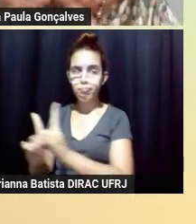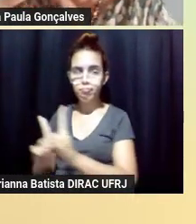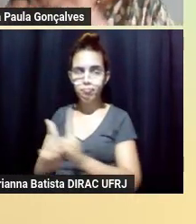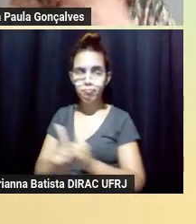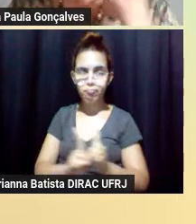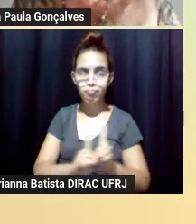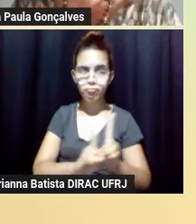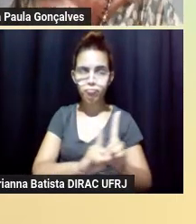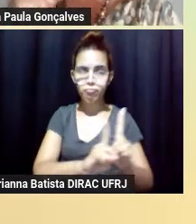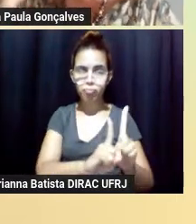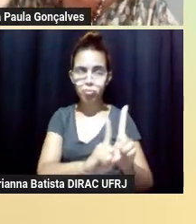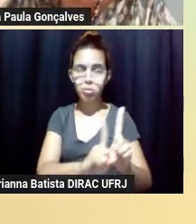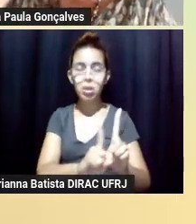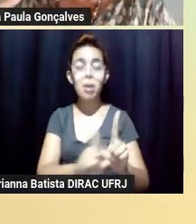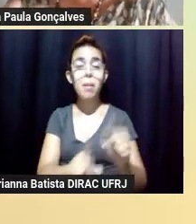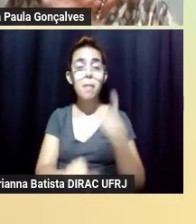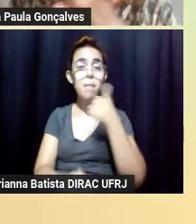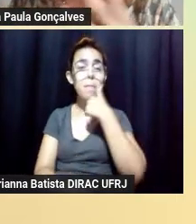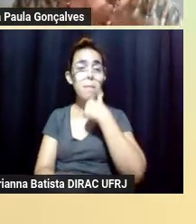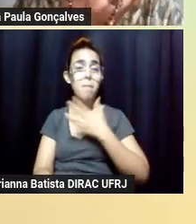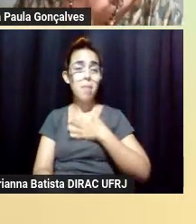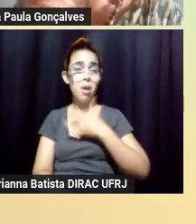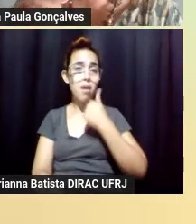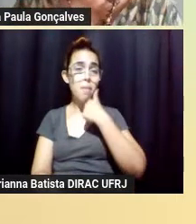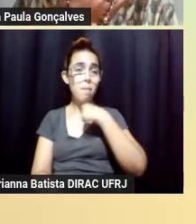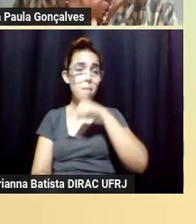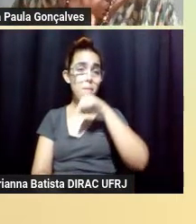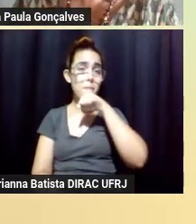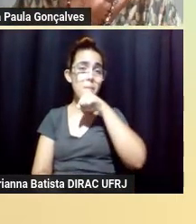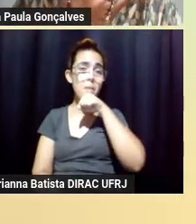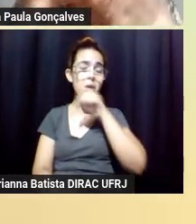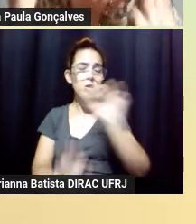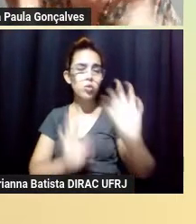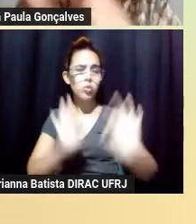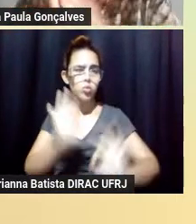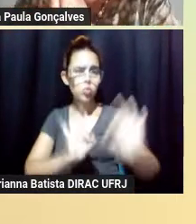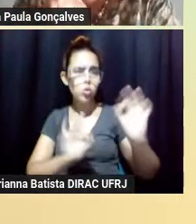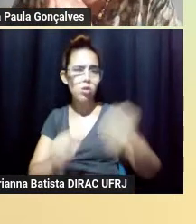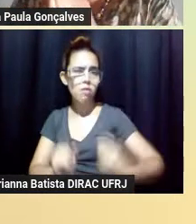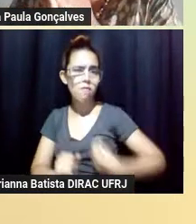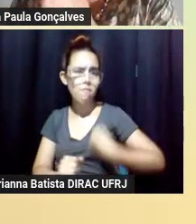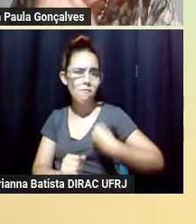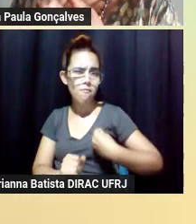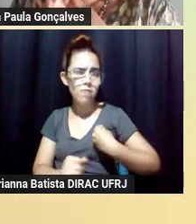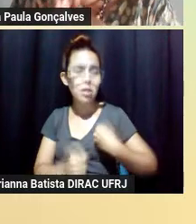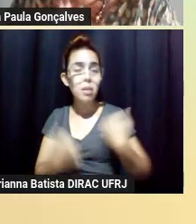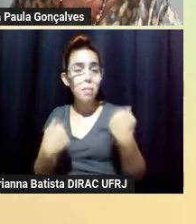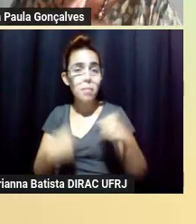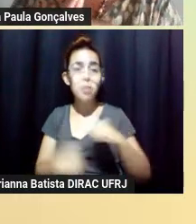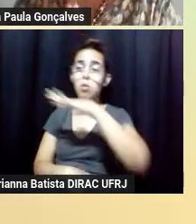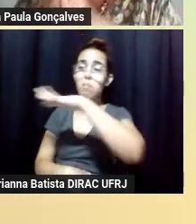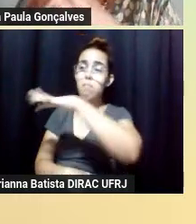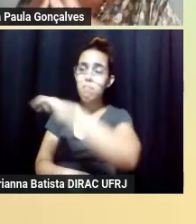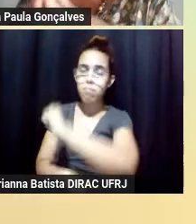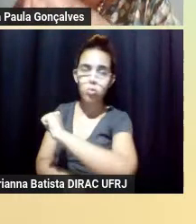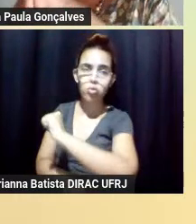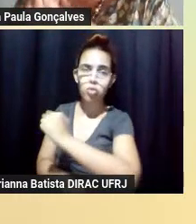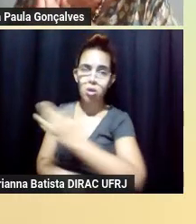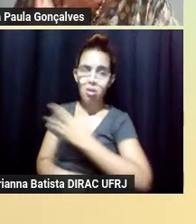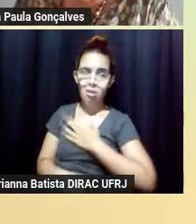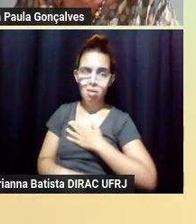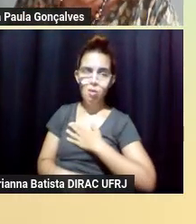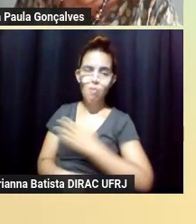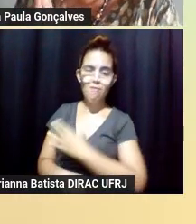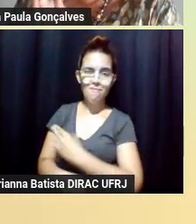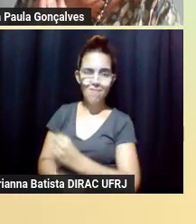ter que se organizar para ir buscar a filha mais cedo e tal. Depois que eu termino esse ensino fundamental, eu faço um